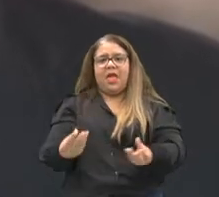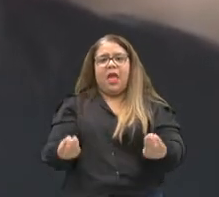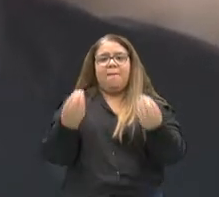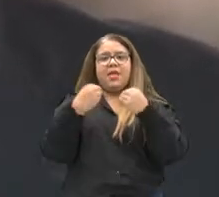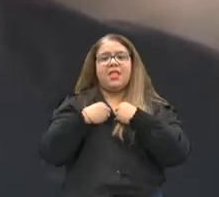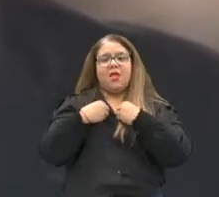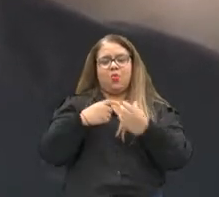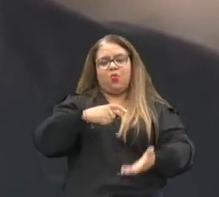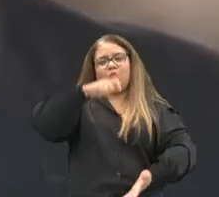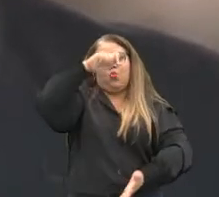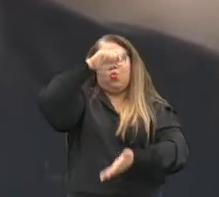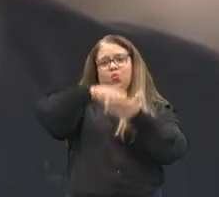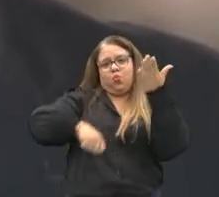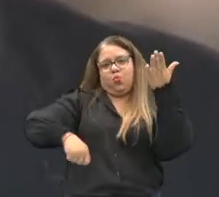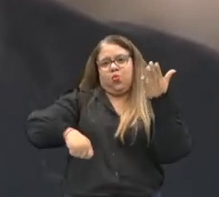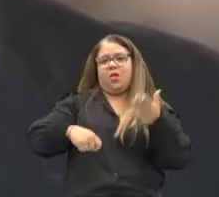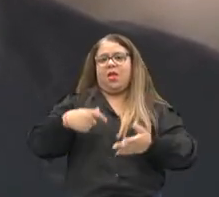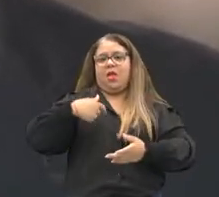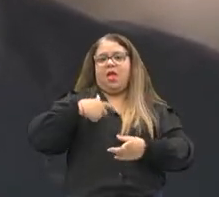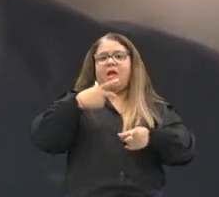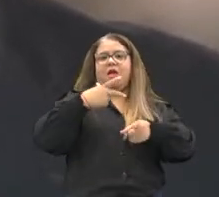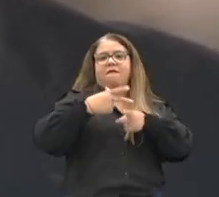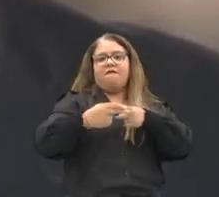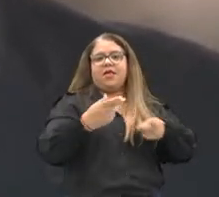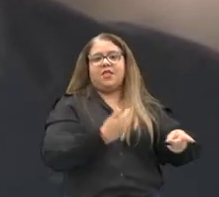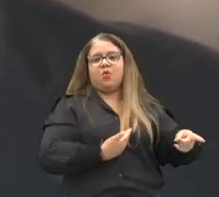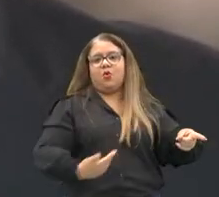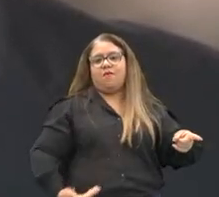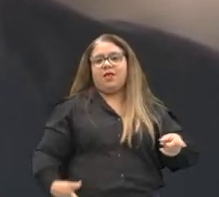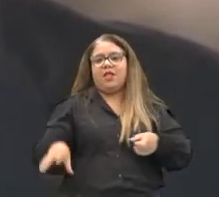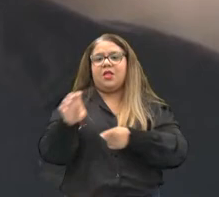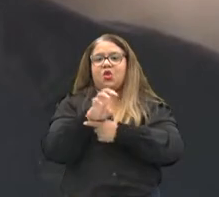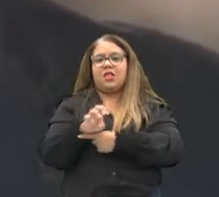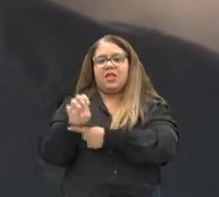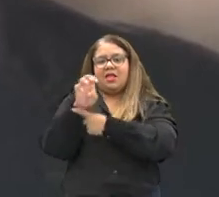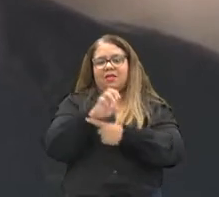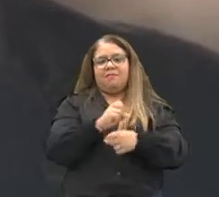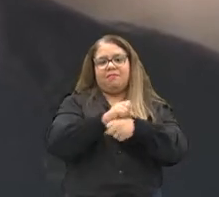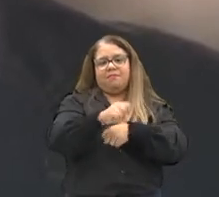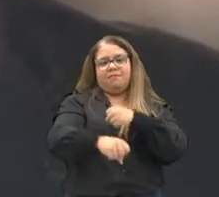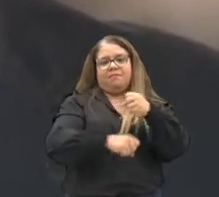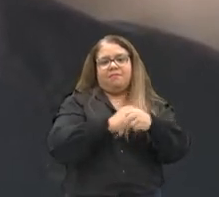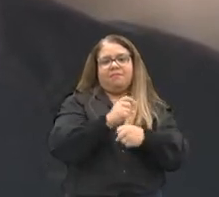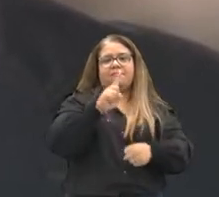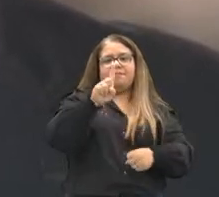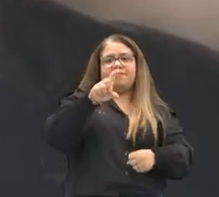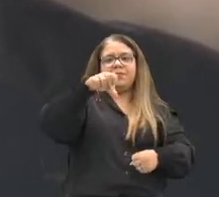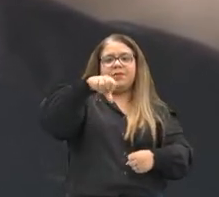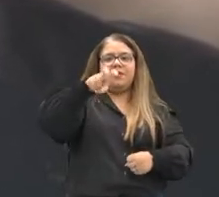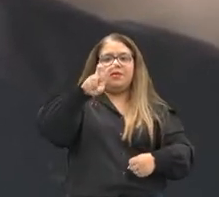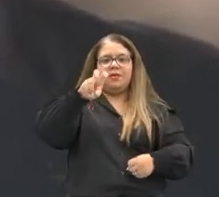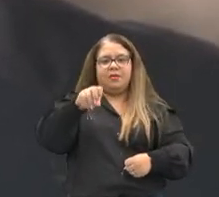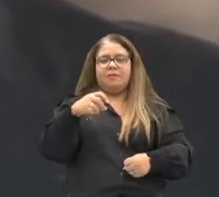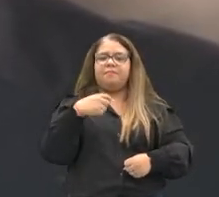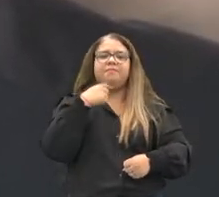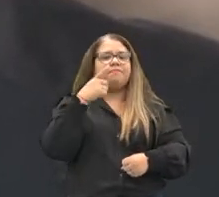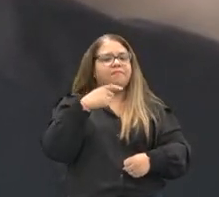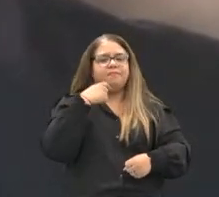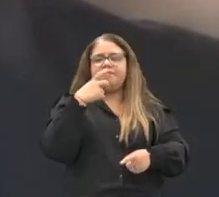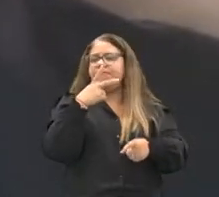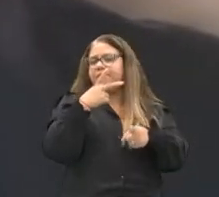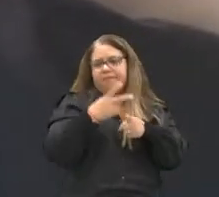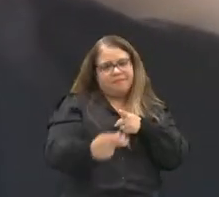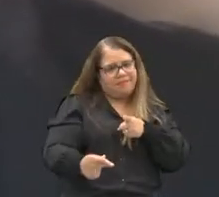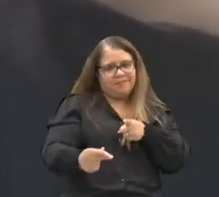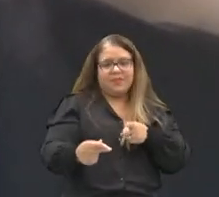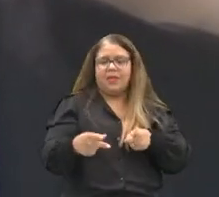assinar o termo de posse como governador do estado em 1950. Eu não fui eleito governador e essa